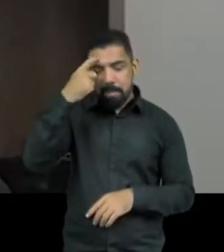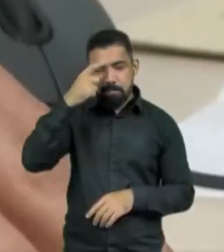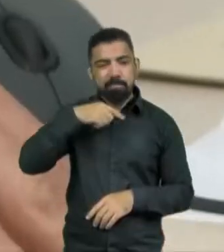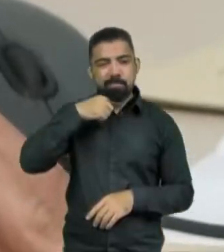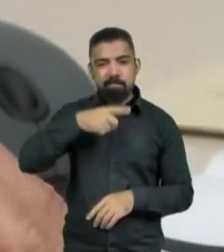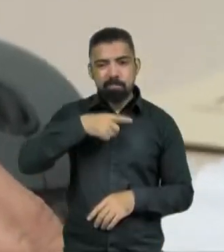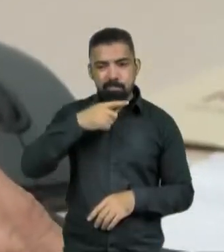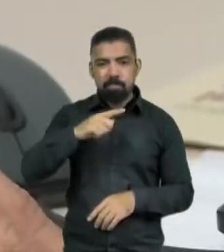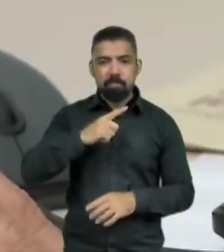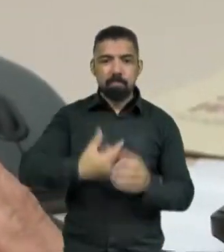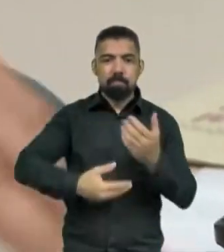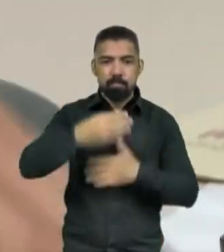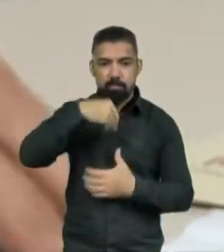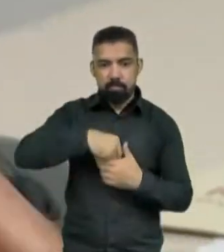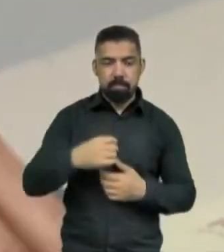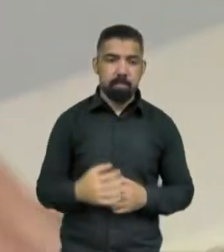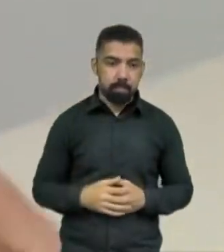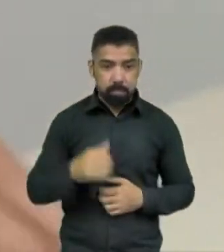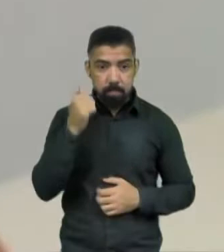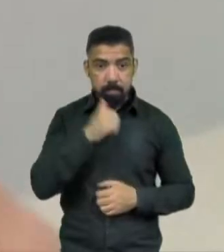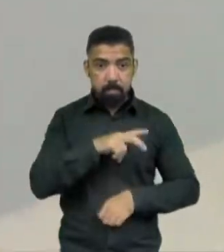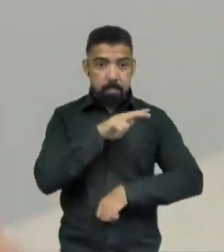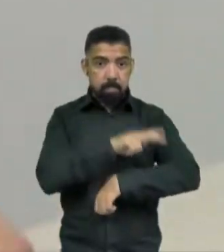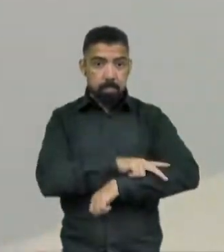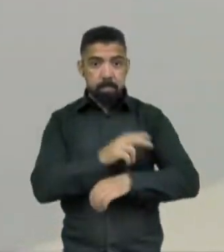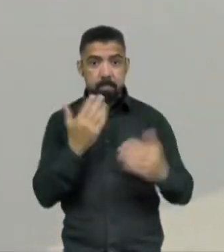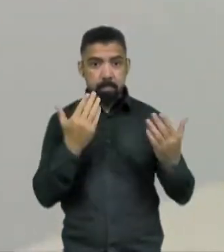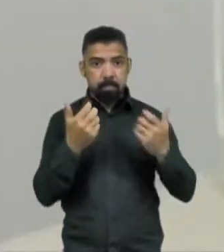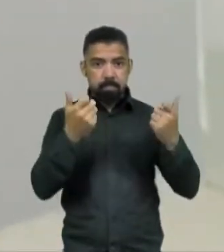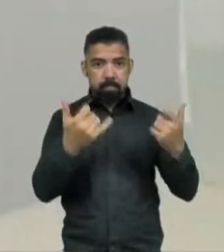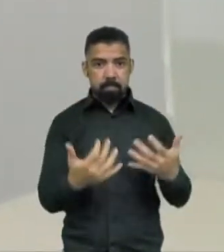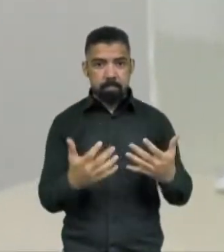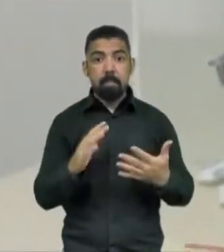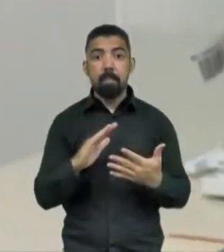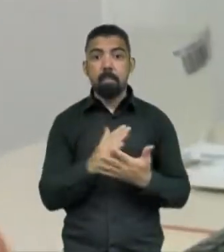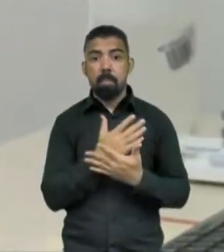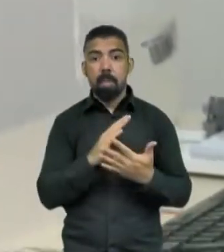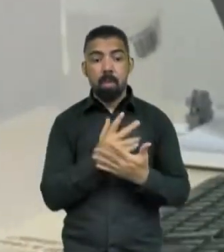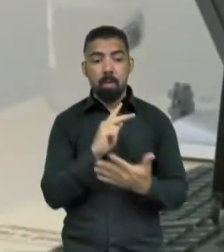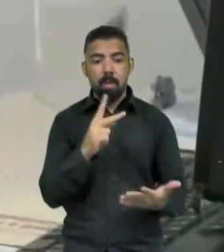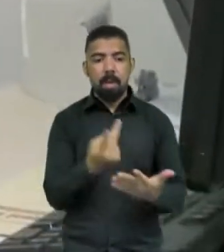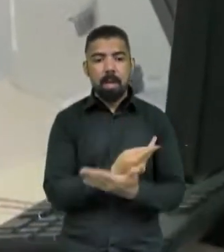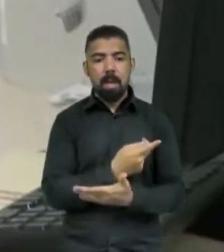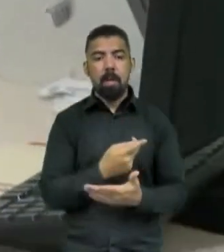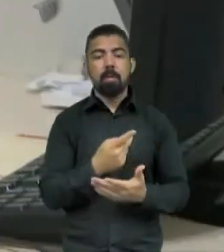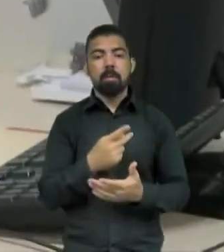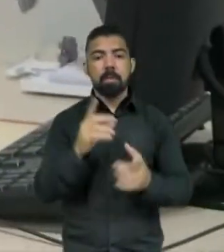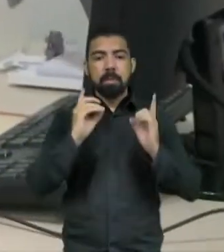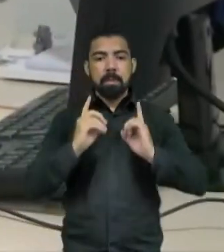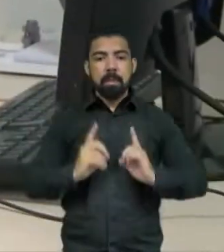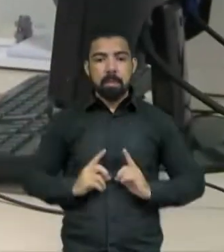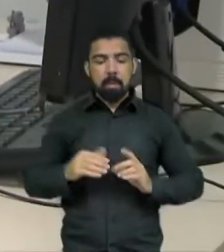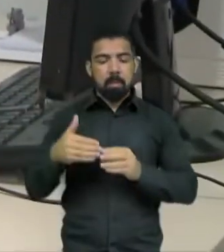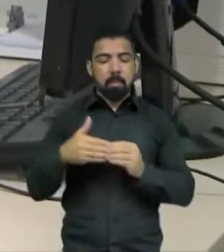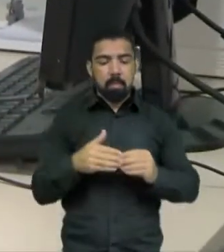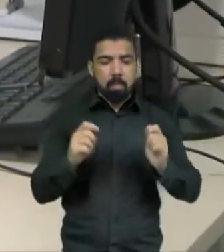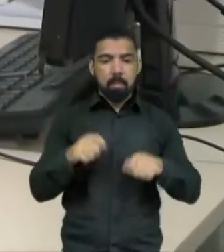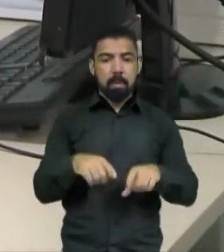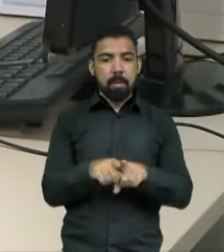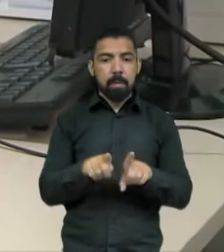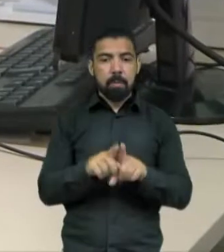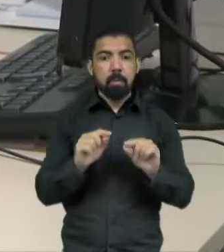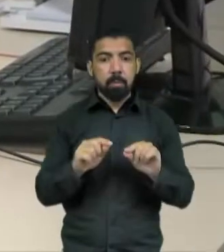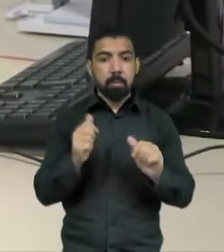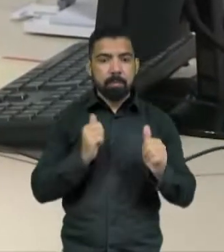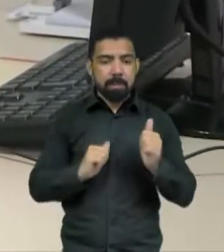incapacidade. Esta psiquiatra destaca que, em alguns casos, a depressão pode vir acompanhada de outros quadros mentais, como ansiedade